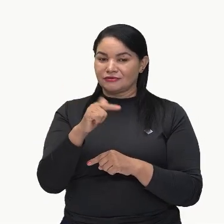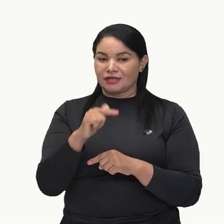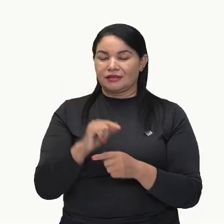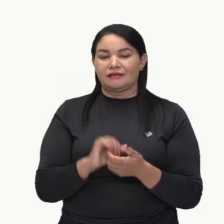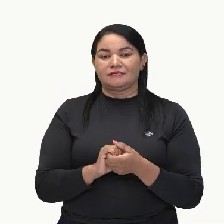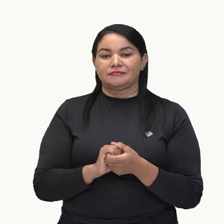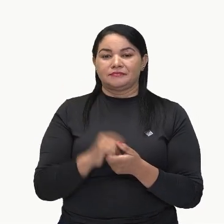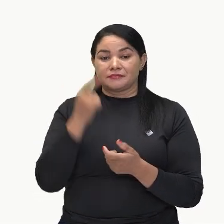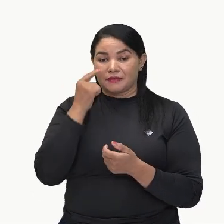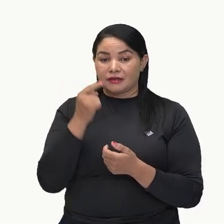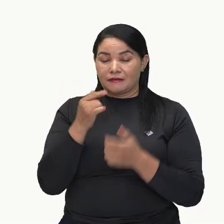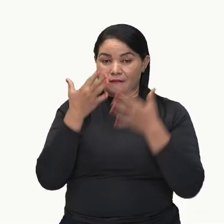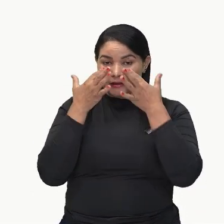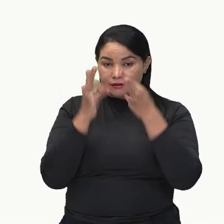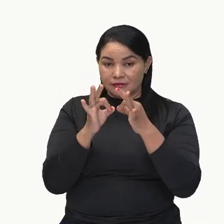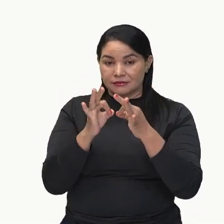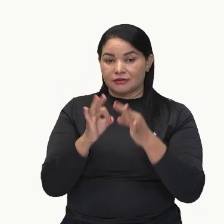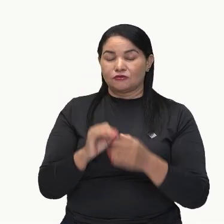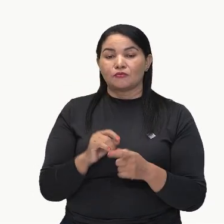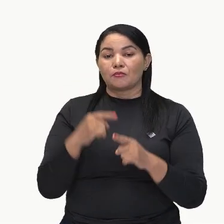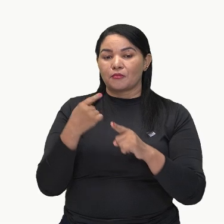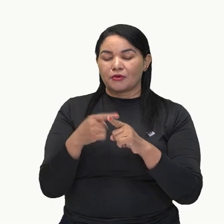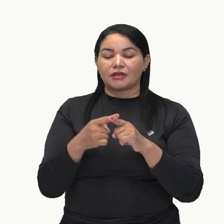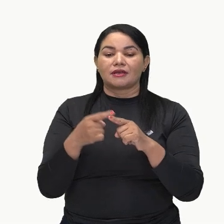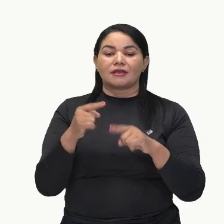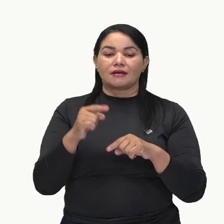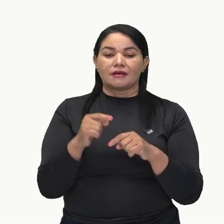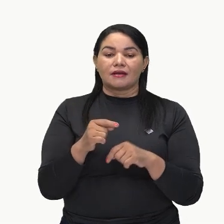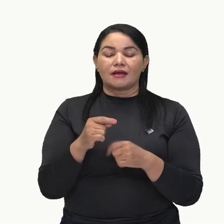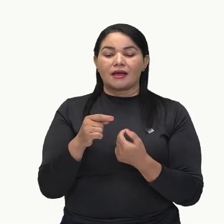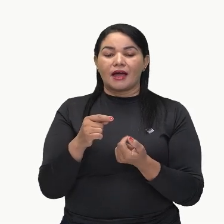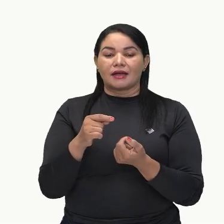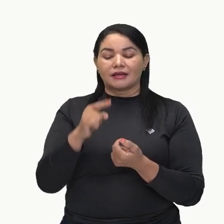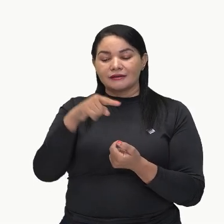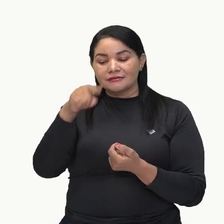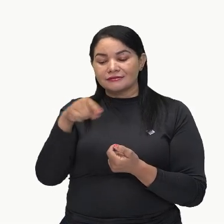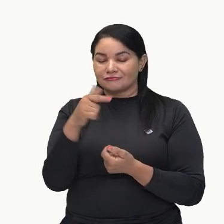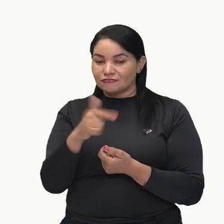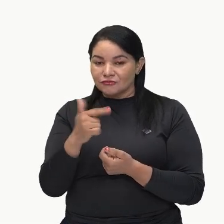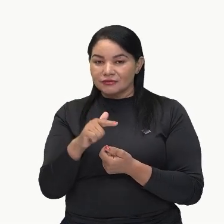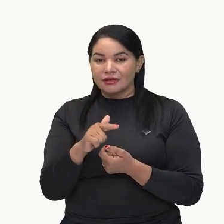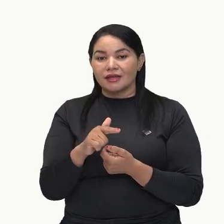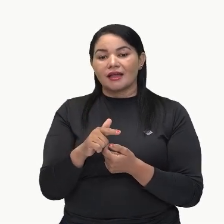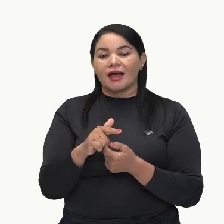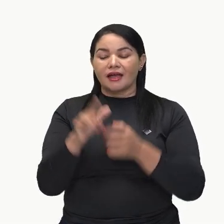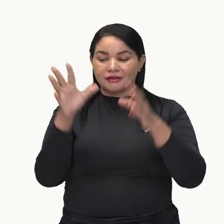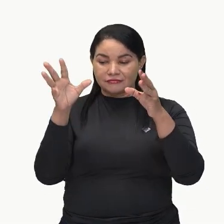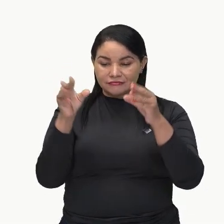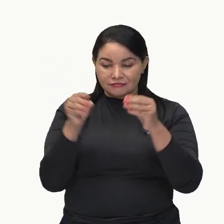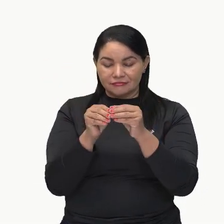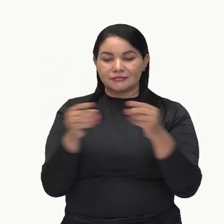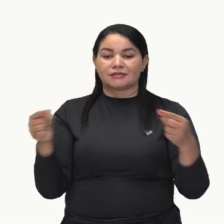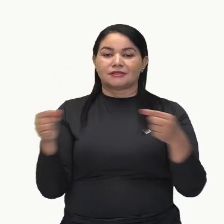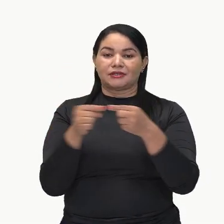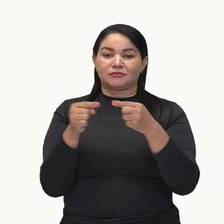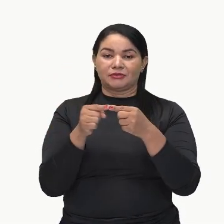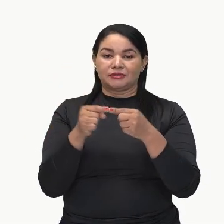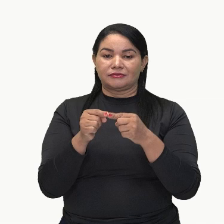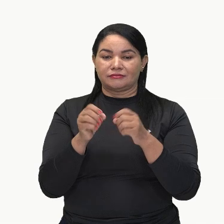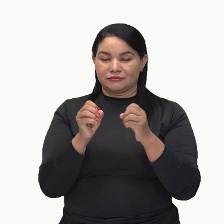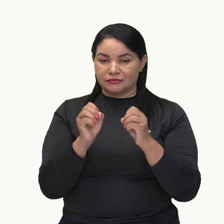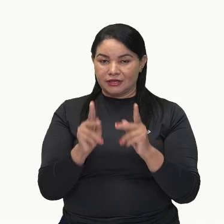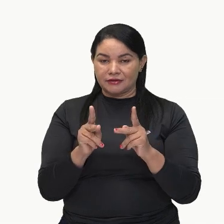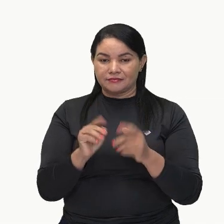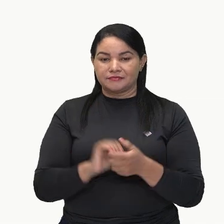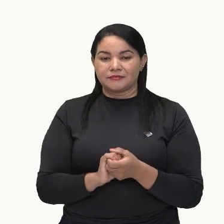desse porquê junto e sem acento. Explicar alguma coisa, introduzir uma explicação, tá? E aí, eu